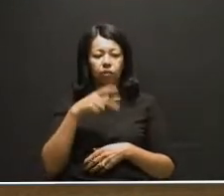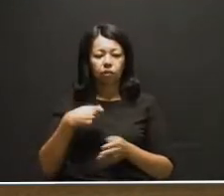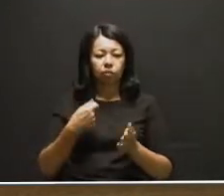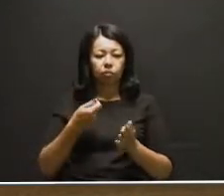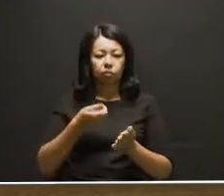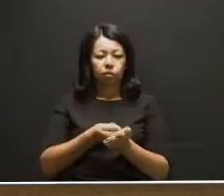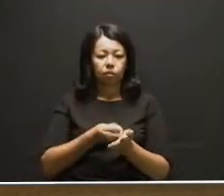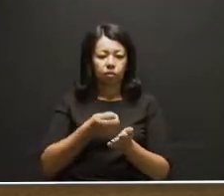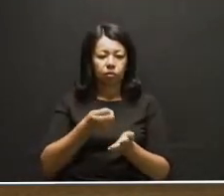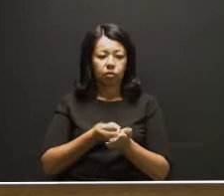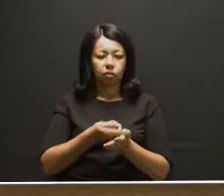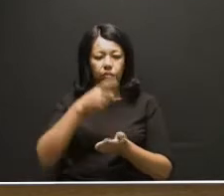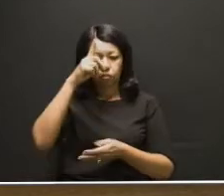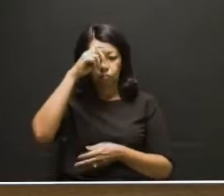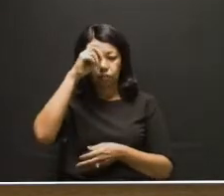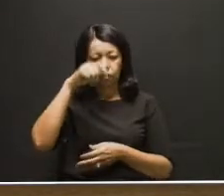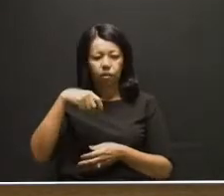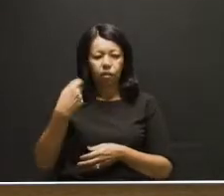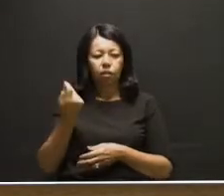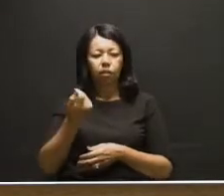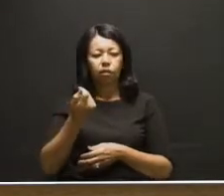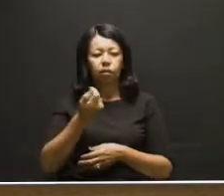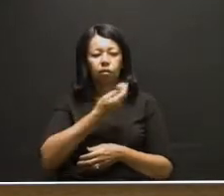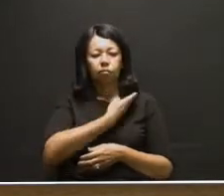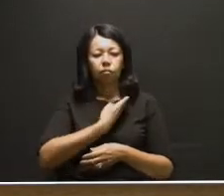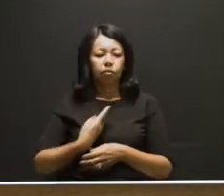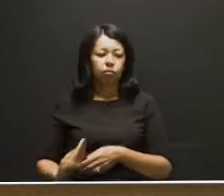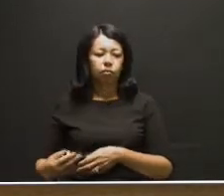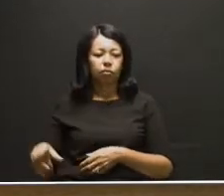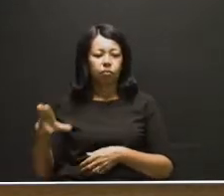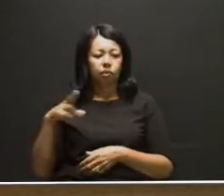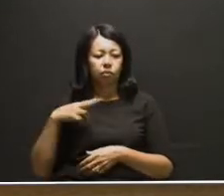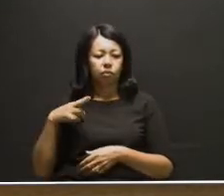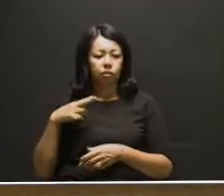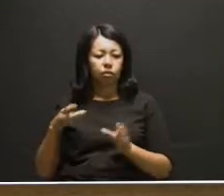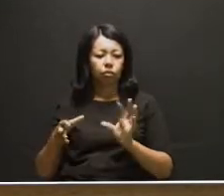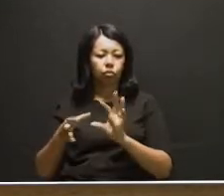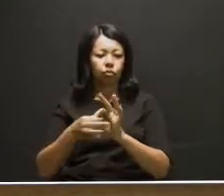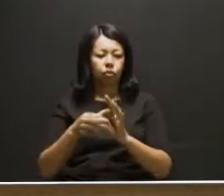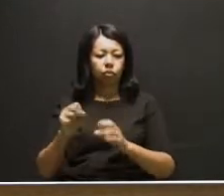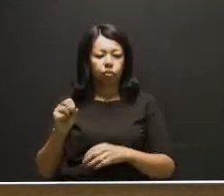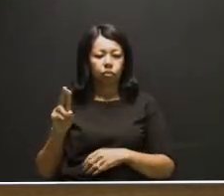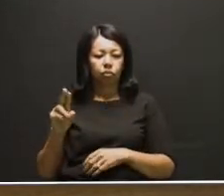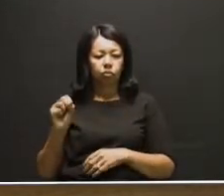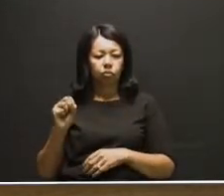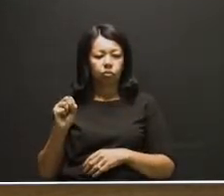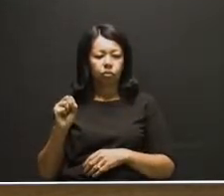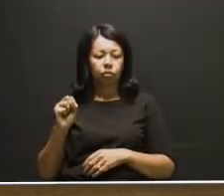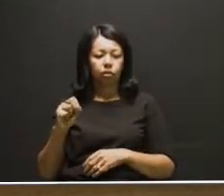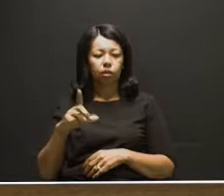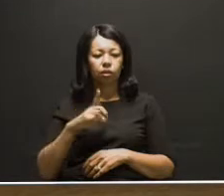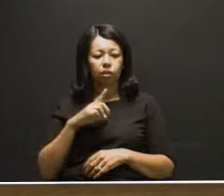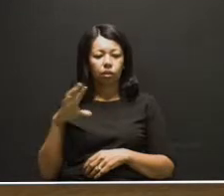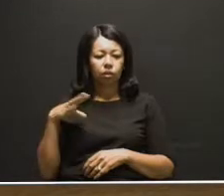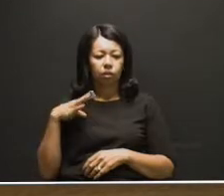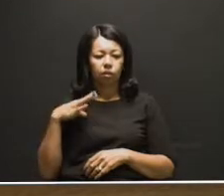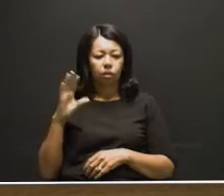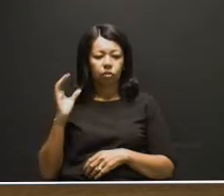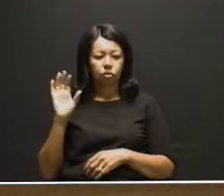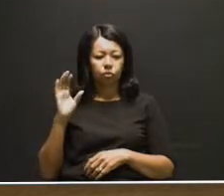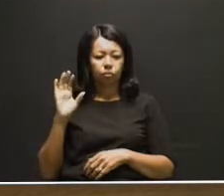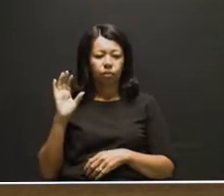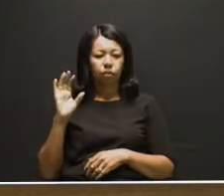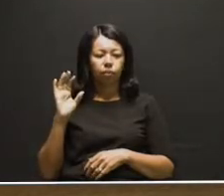dos hospitais públicos e privados conveniados ao sus sistema única de saúde localizado no município de cubatão